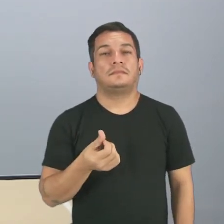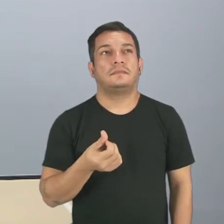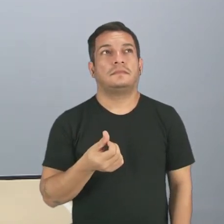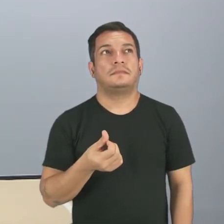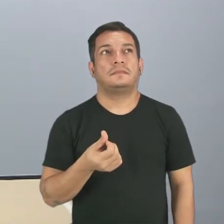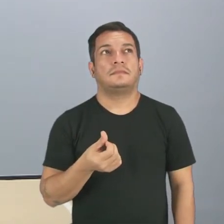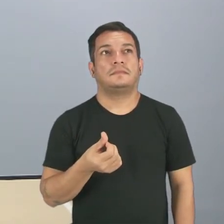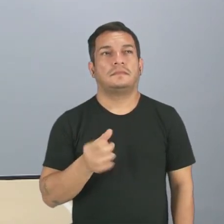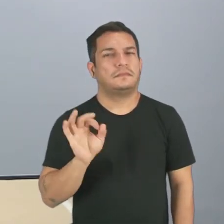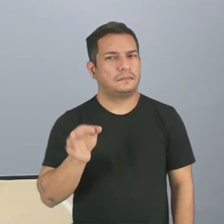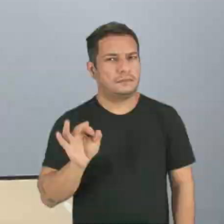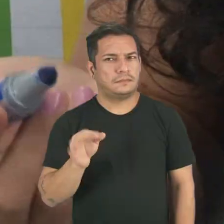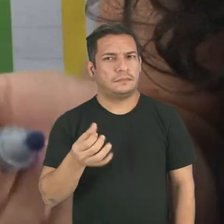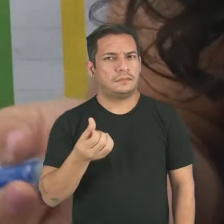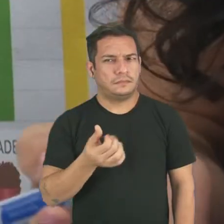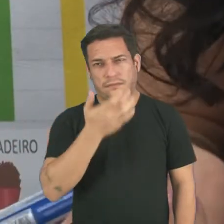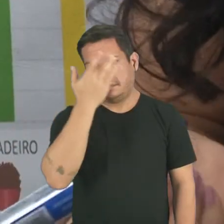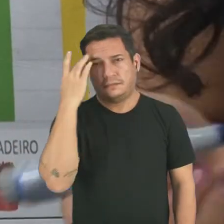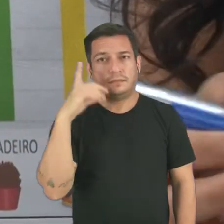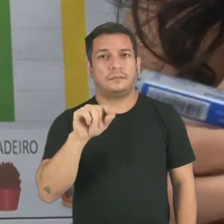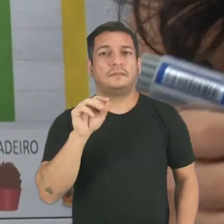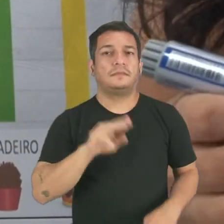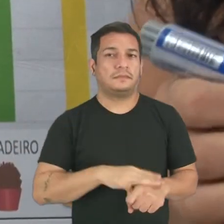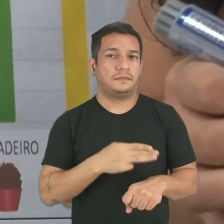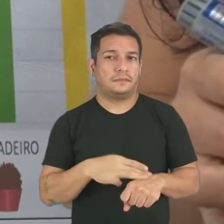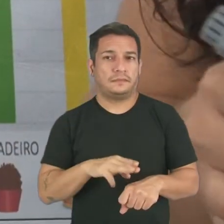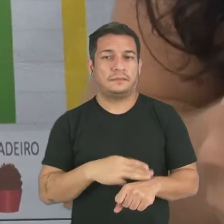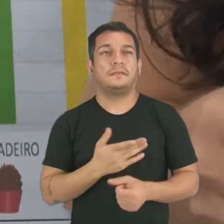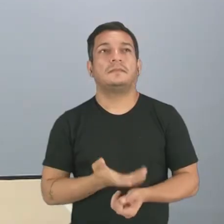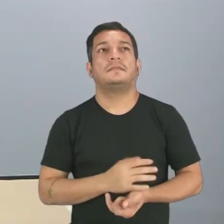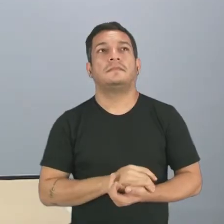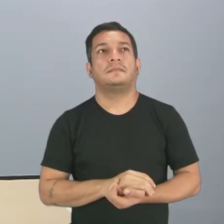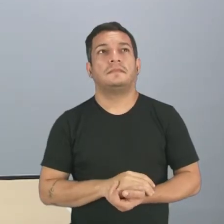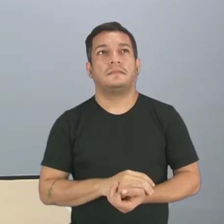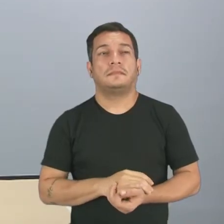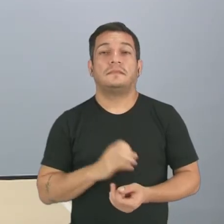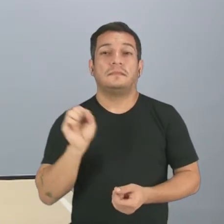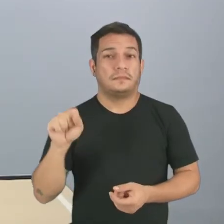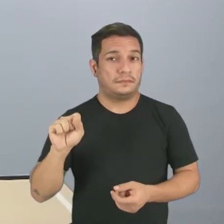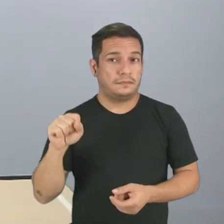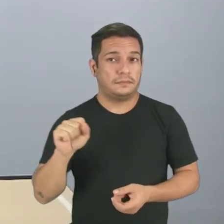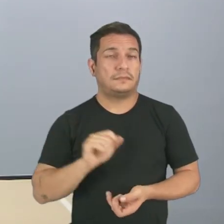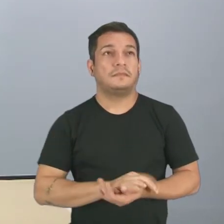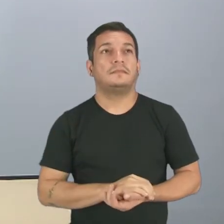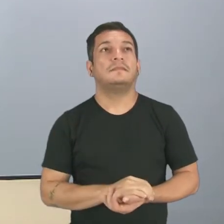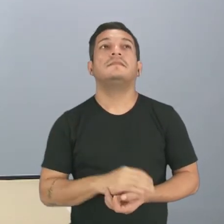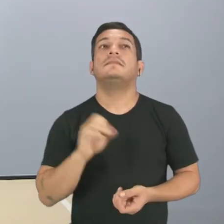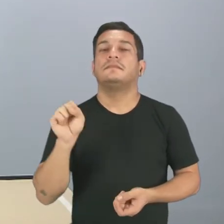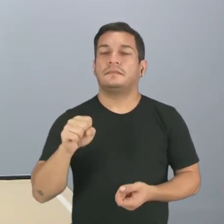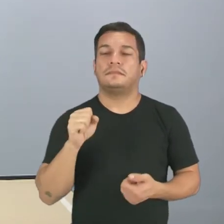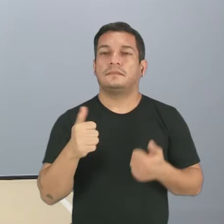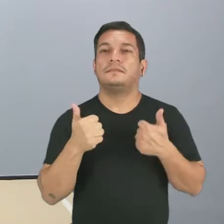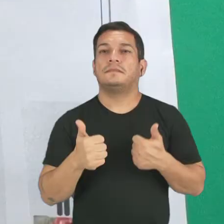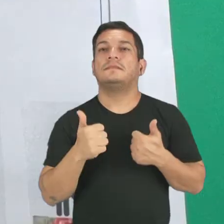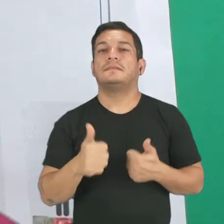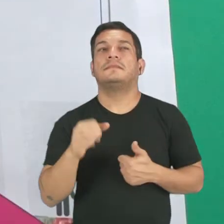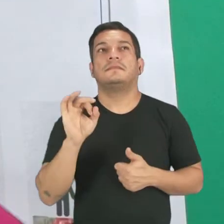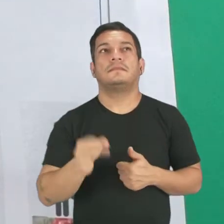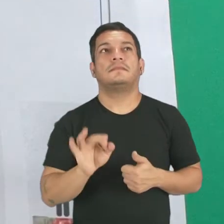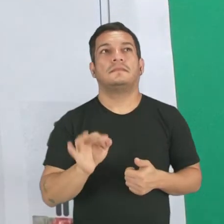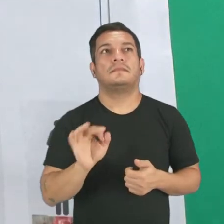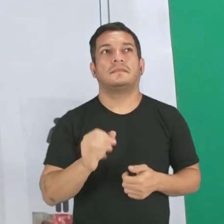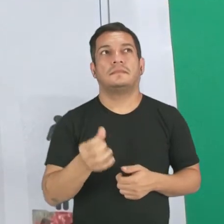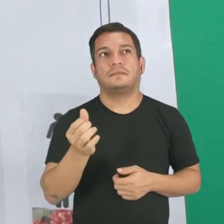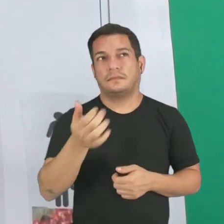6. Está certo? 6 pessoas escolheram o brigadeiro? Sim? Sim, muito bem, está certo.